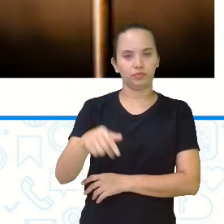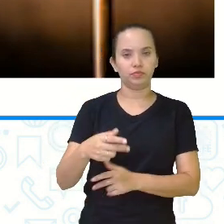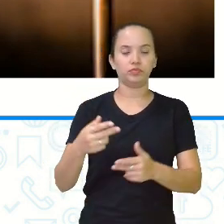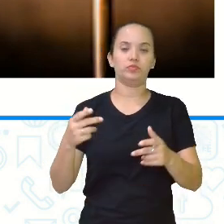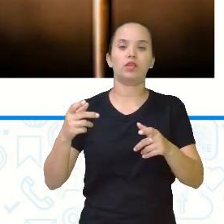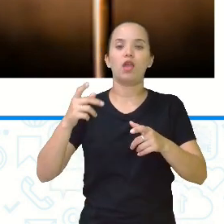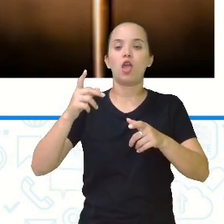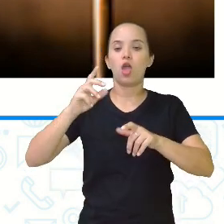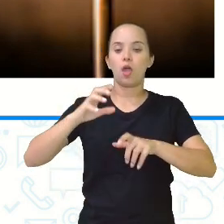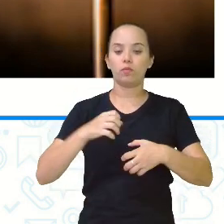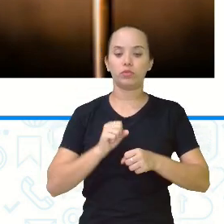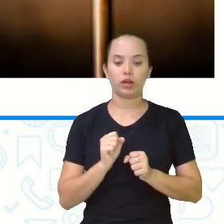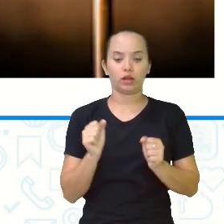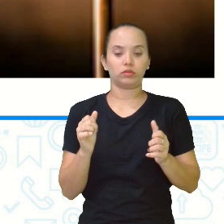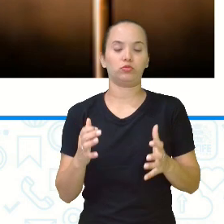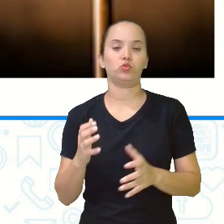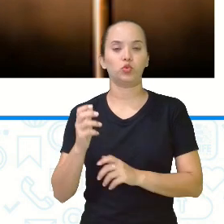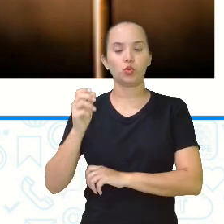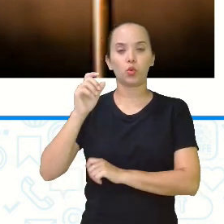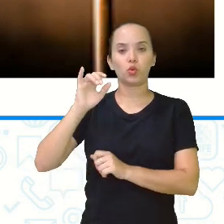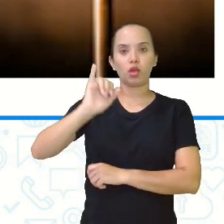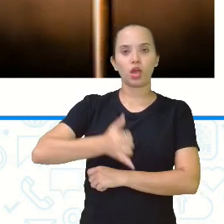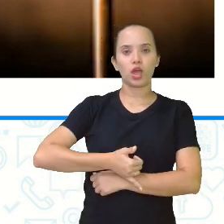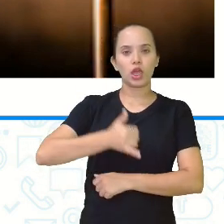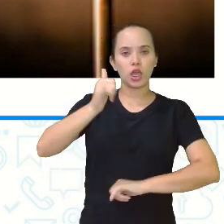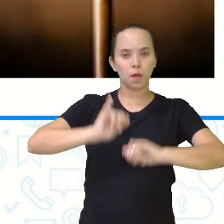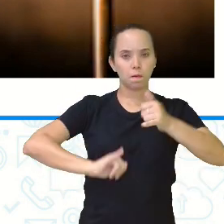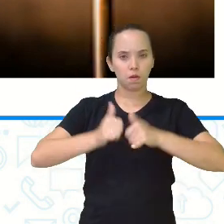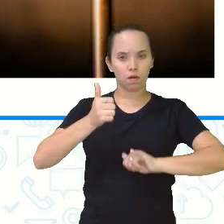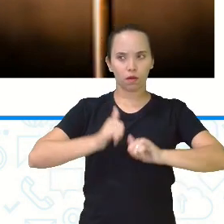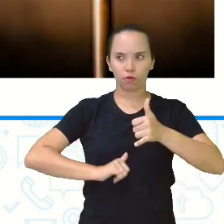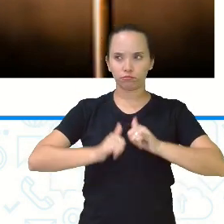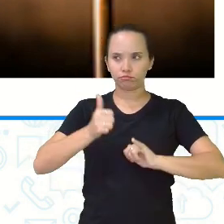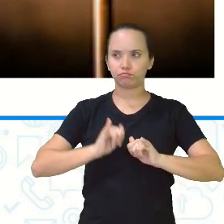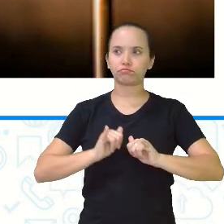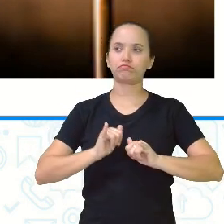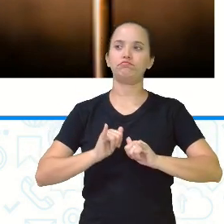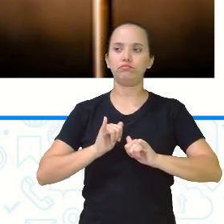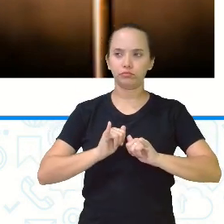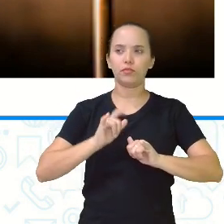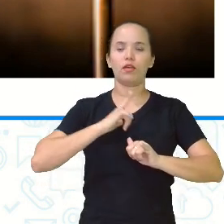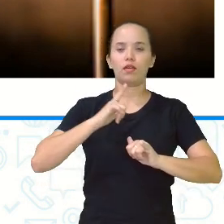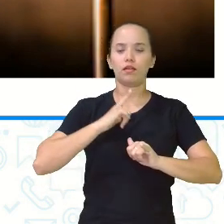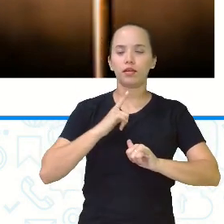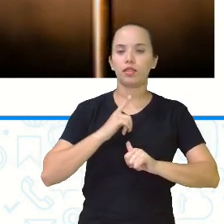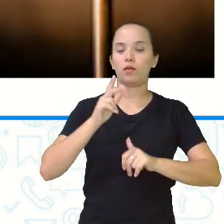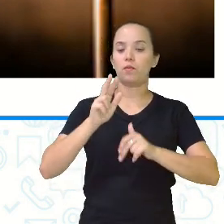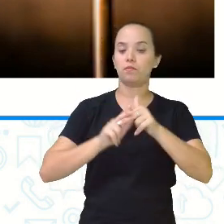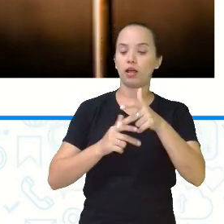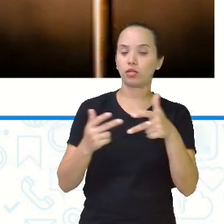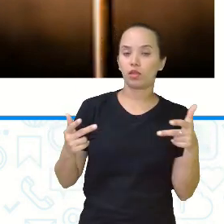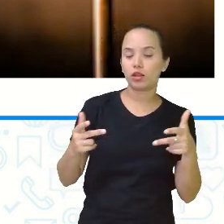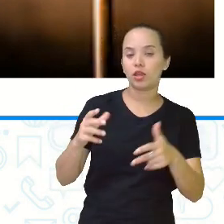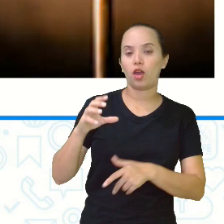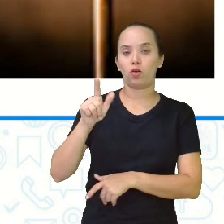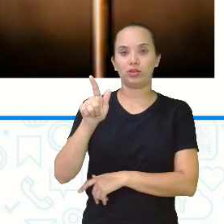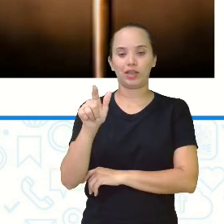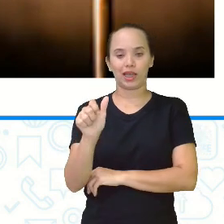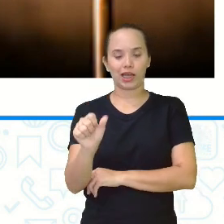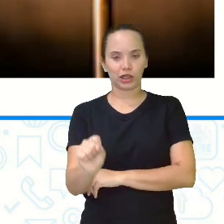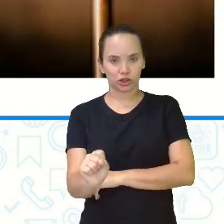oxidável, reage com um comburente, um material gasoso que contenha o gás